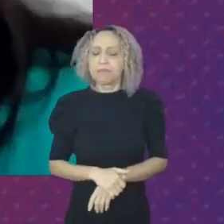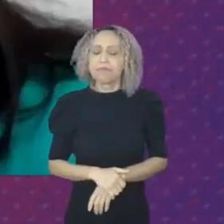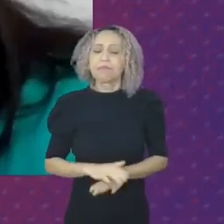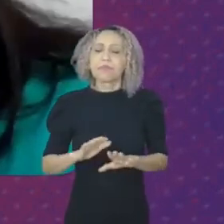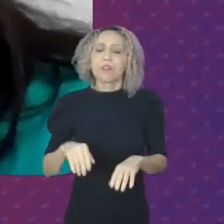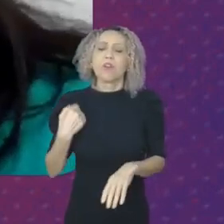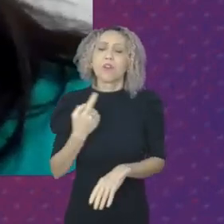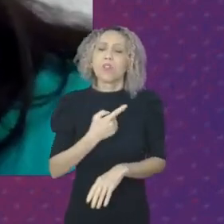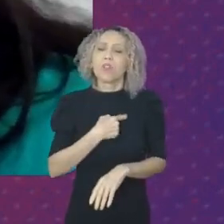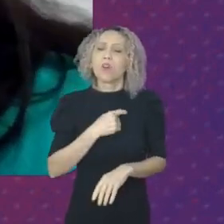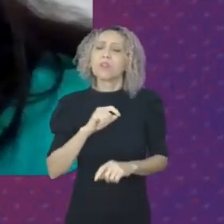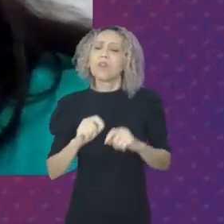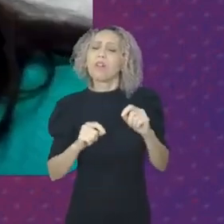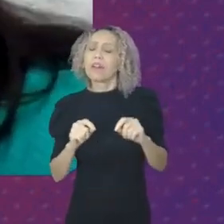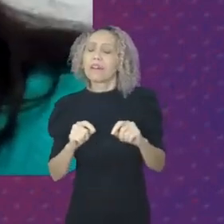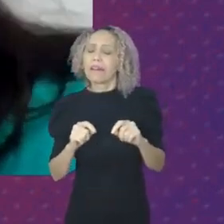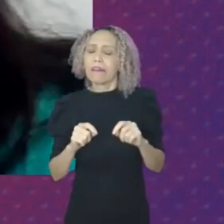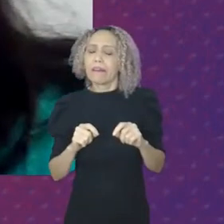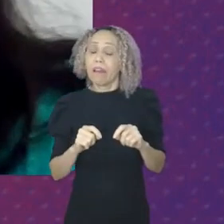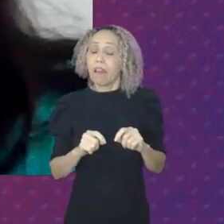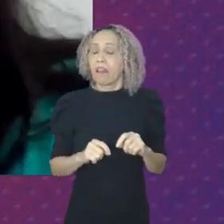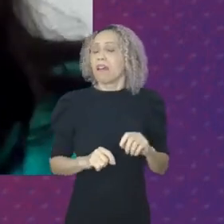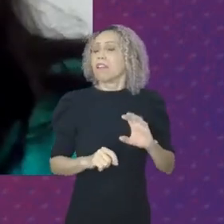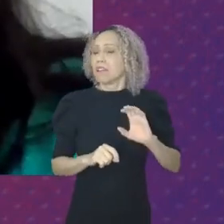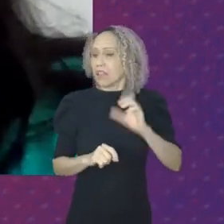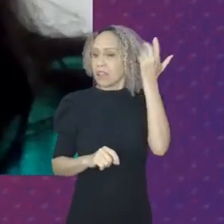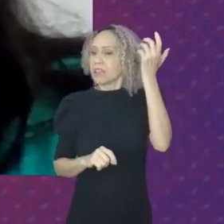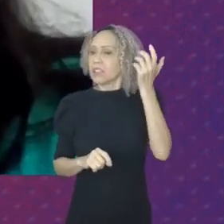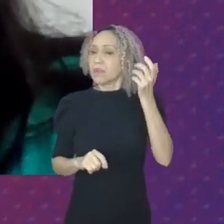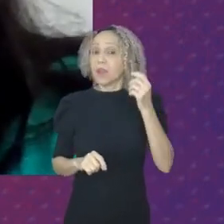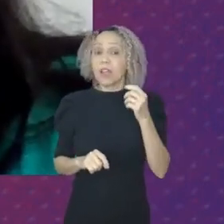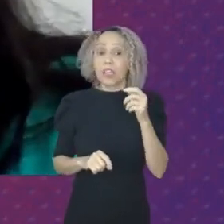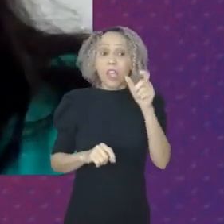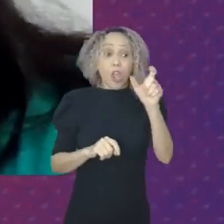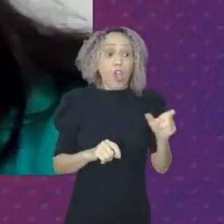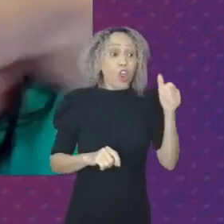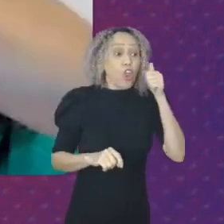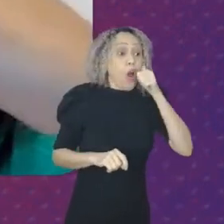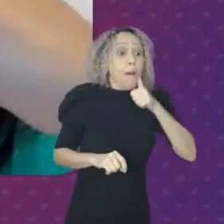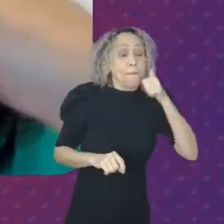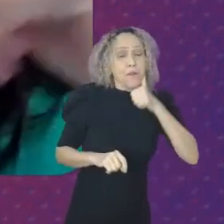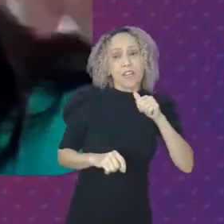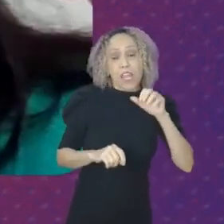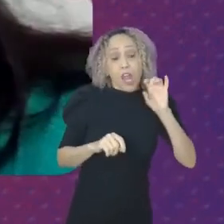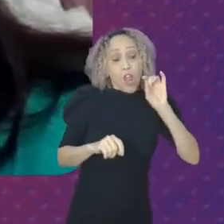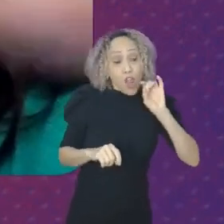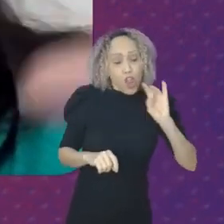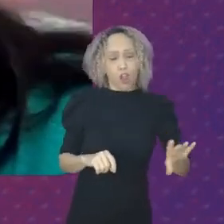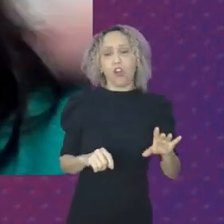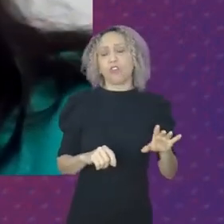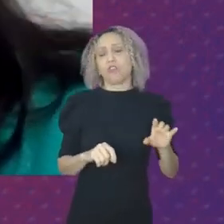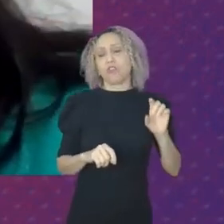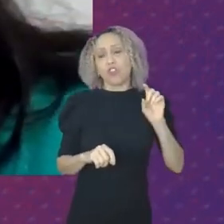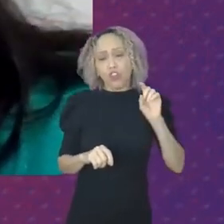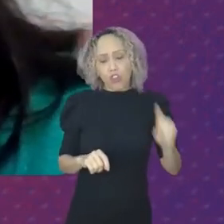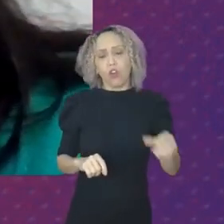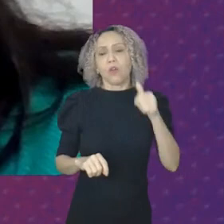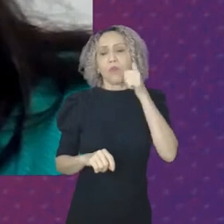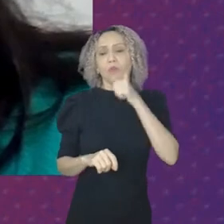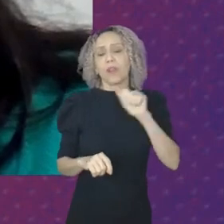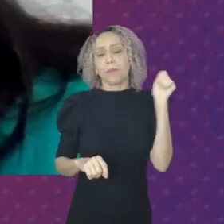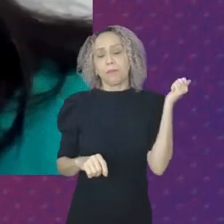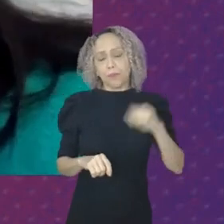que só mulheres possam atender ligações do 180 no primeiro momento. Então, apenas